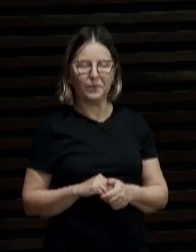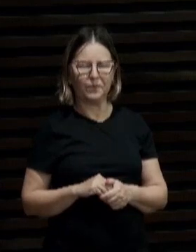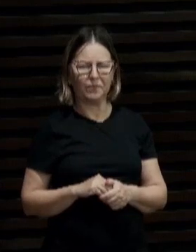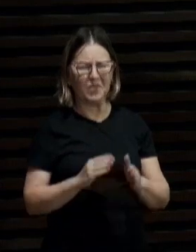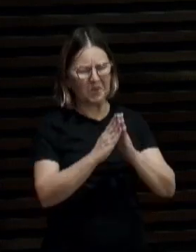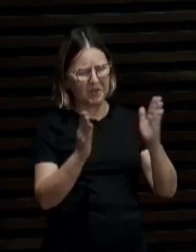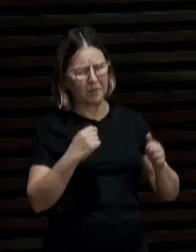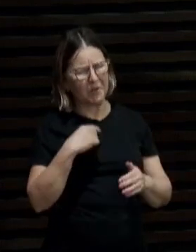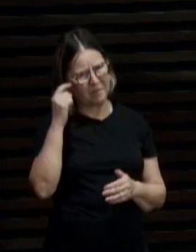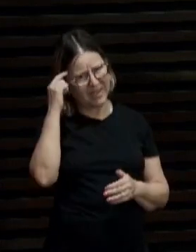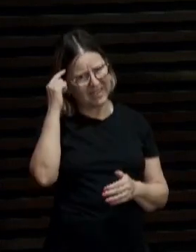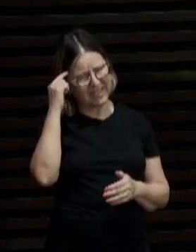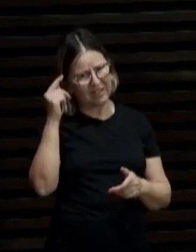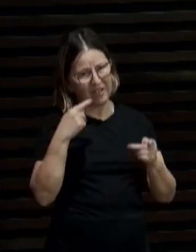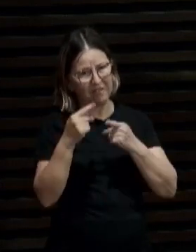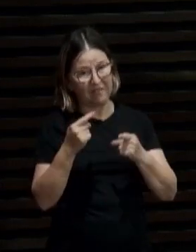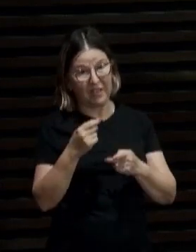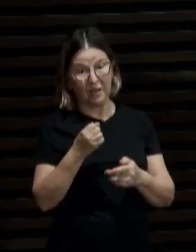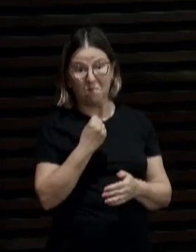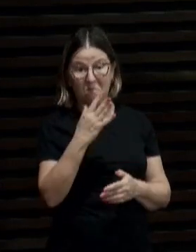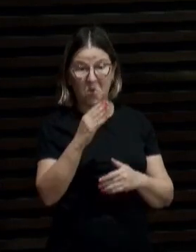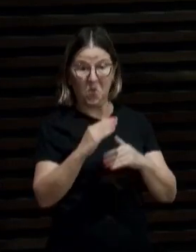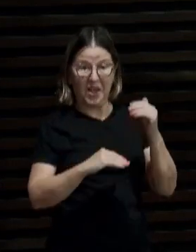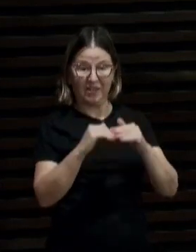que falar em boas obras era legalismo.